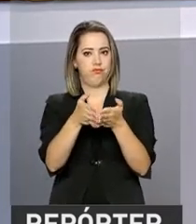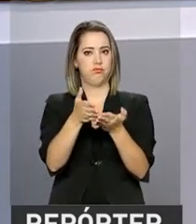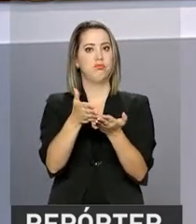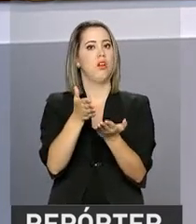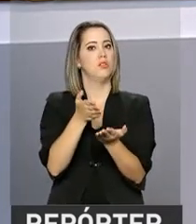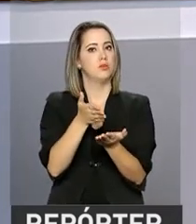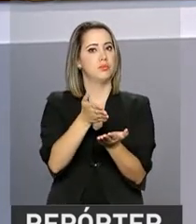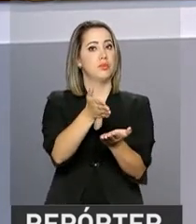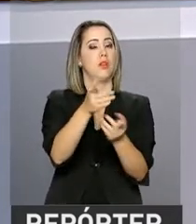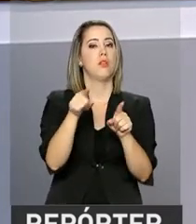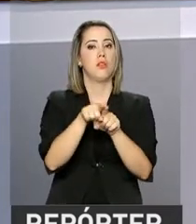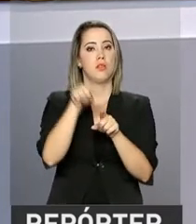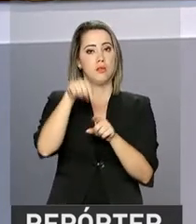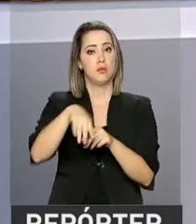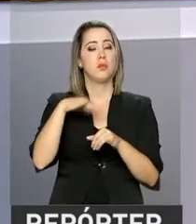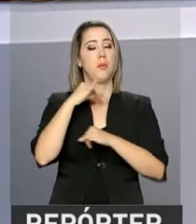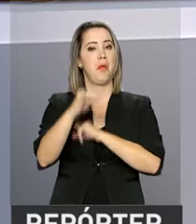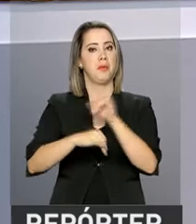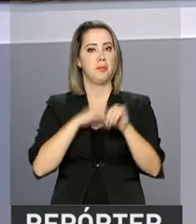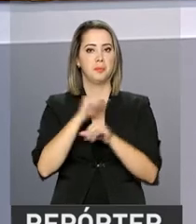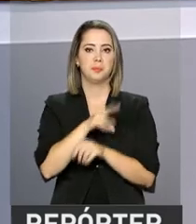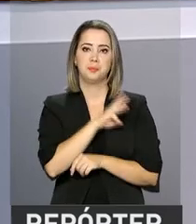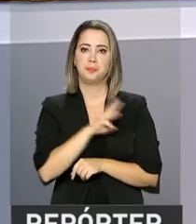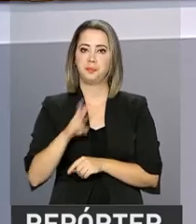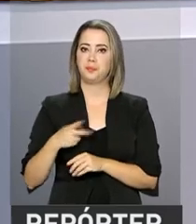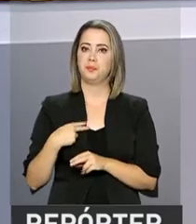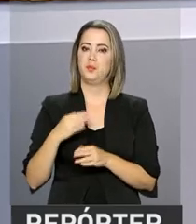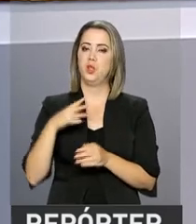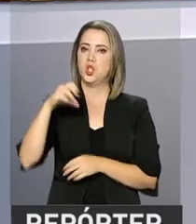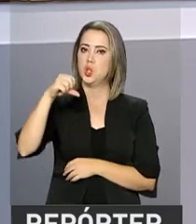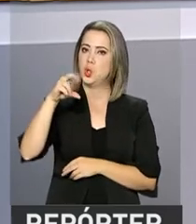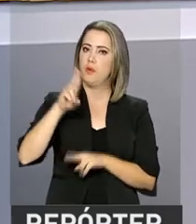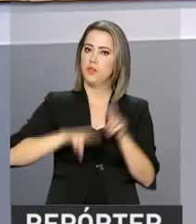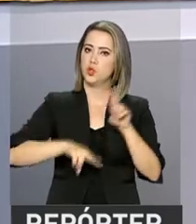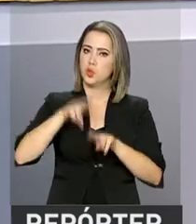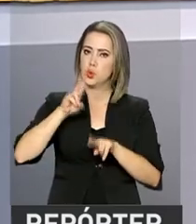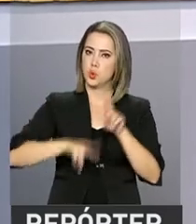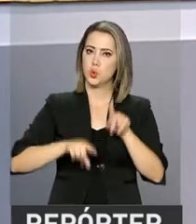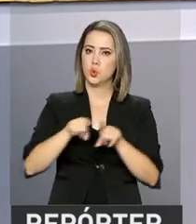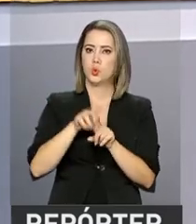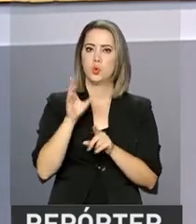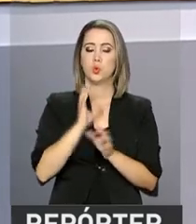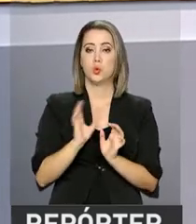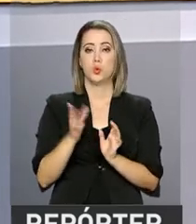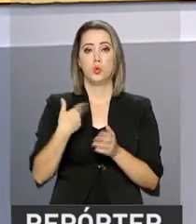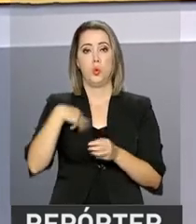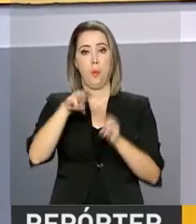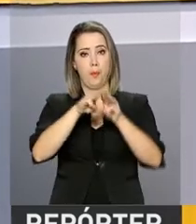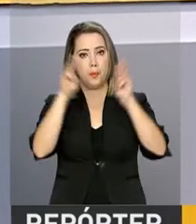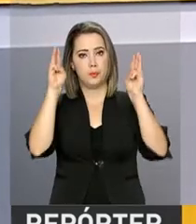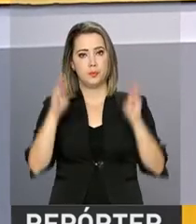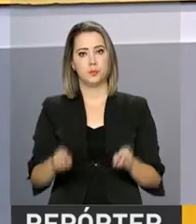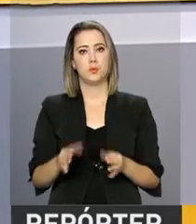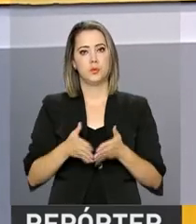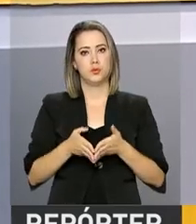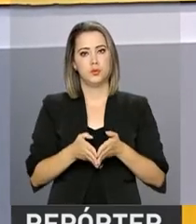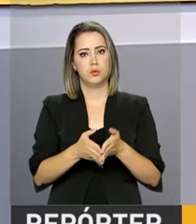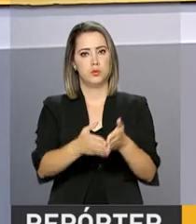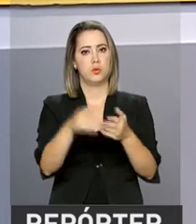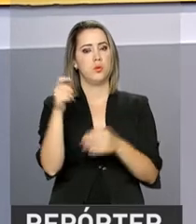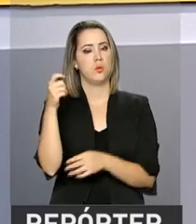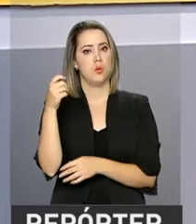a partir do dia 9 de junho o acervo do museu nacional do mar de são francisco do sul em santa catarina